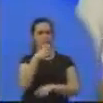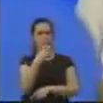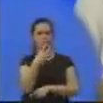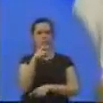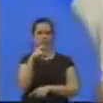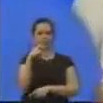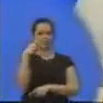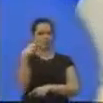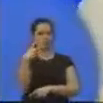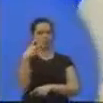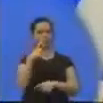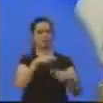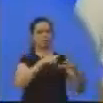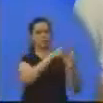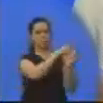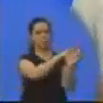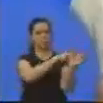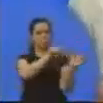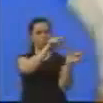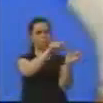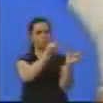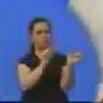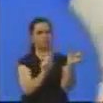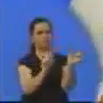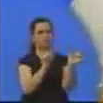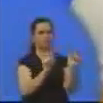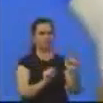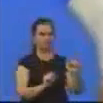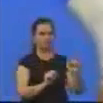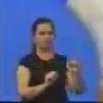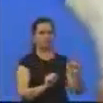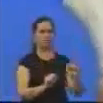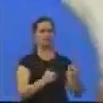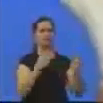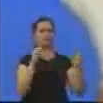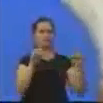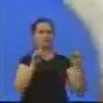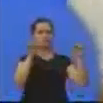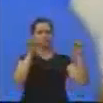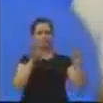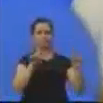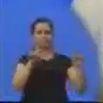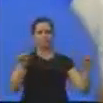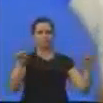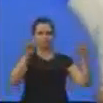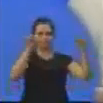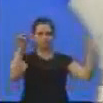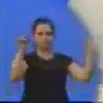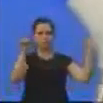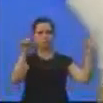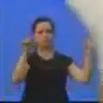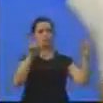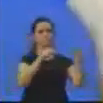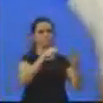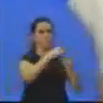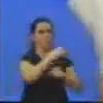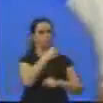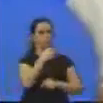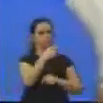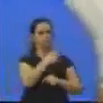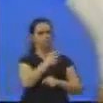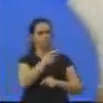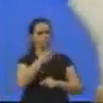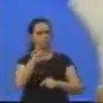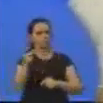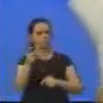para cima é alternativa A, intervalo aberto de menos infinito até 2. Alternativa